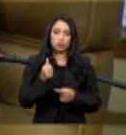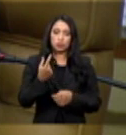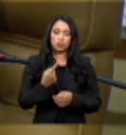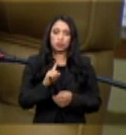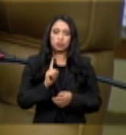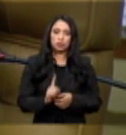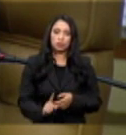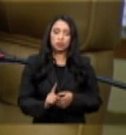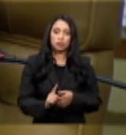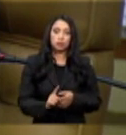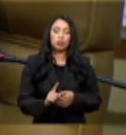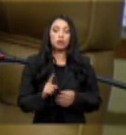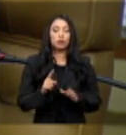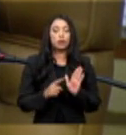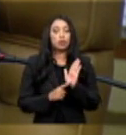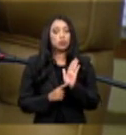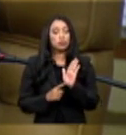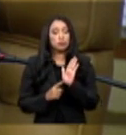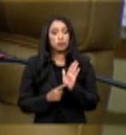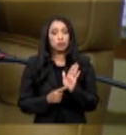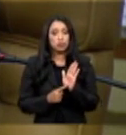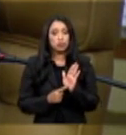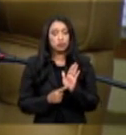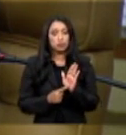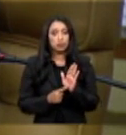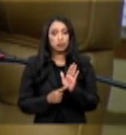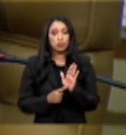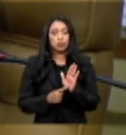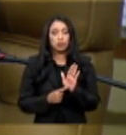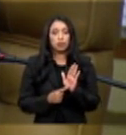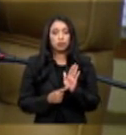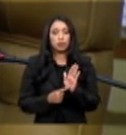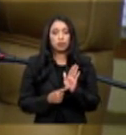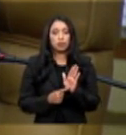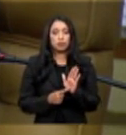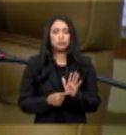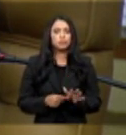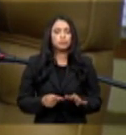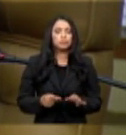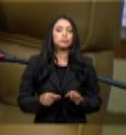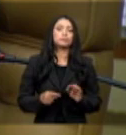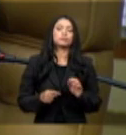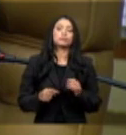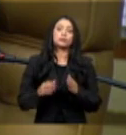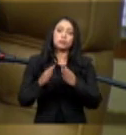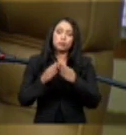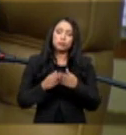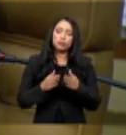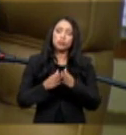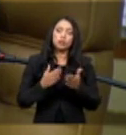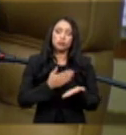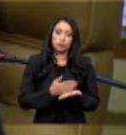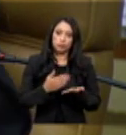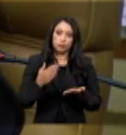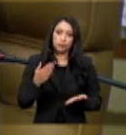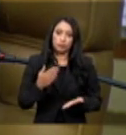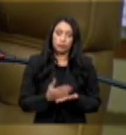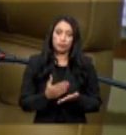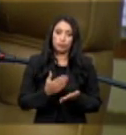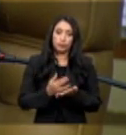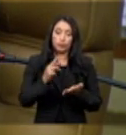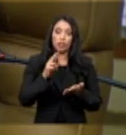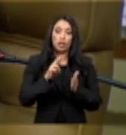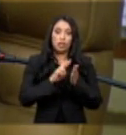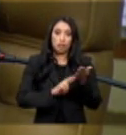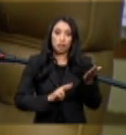é delimitado e foi enfatizado expressamente na petição inicial. E, ao relatar a